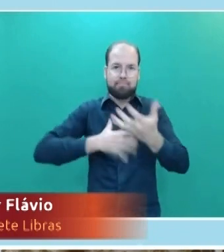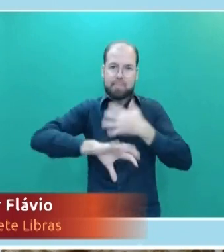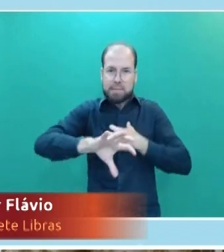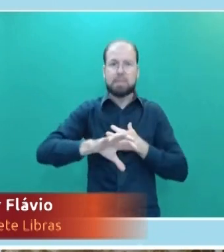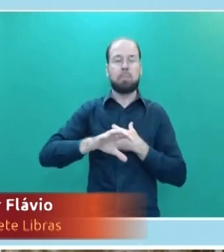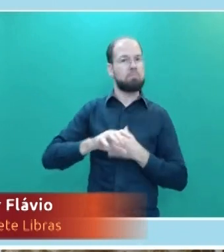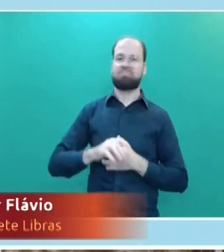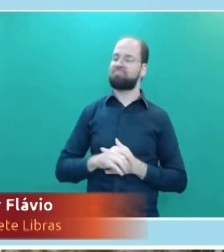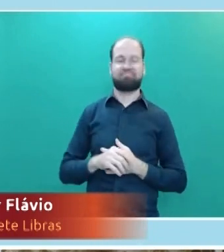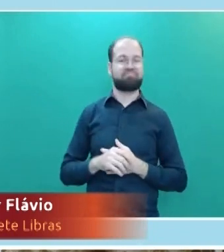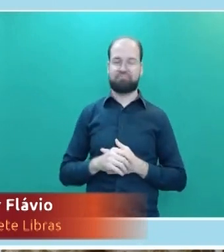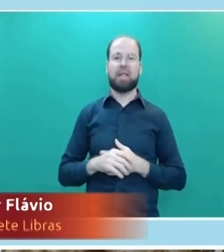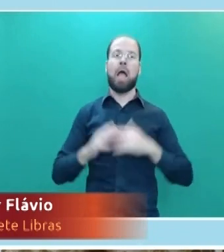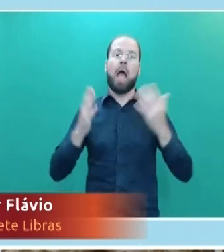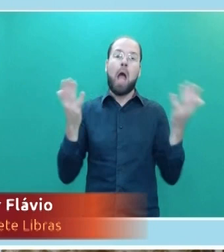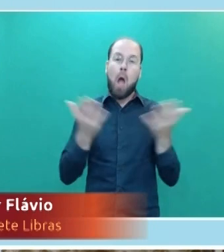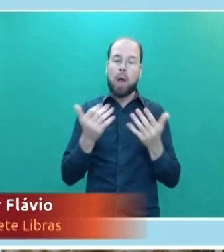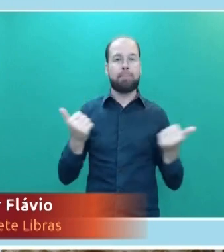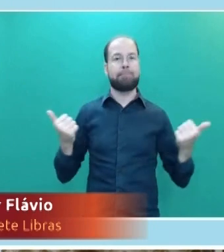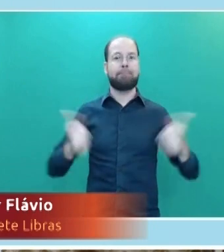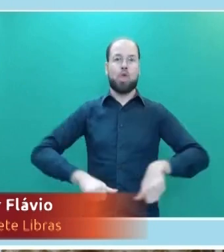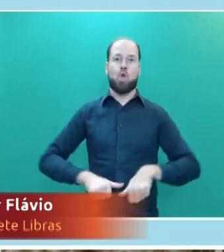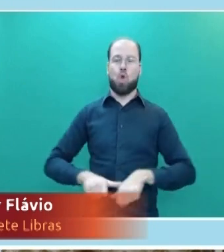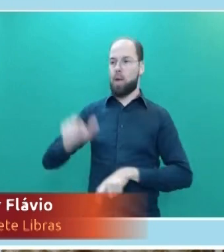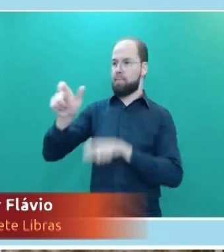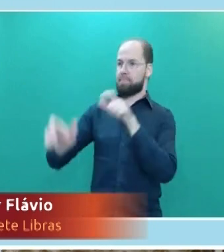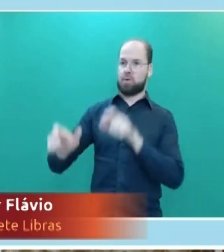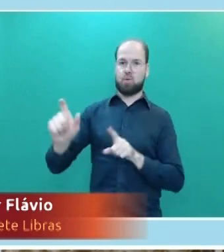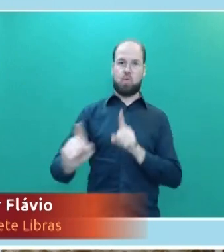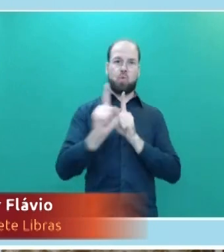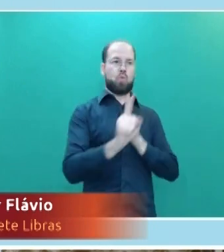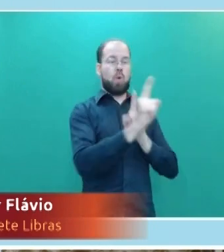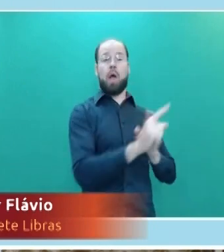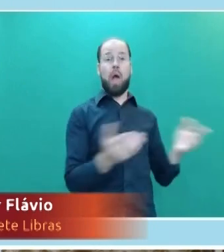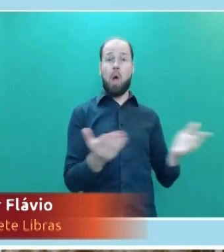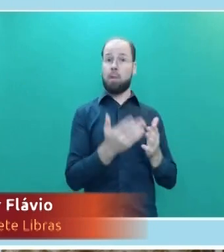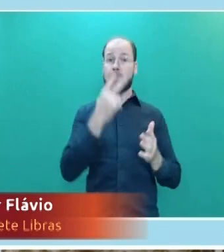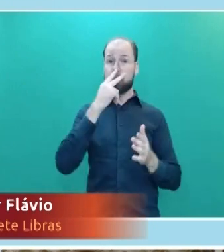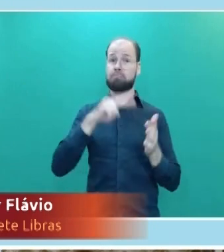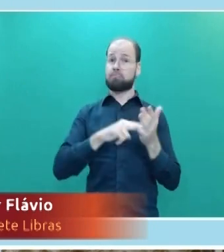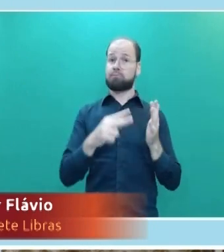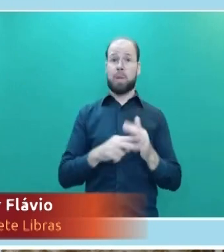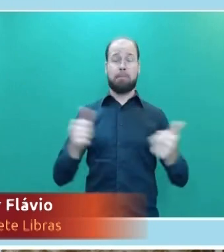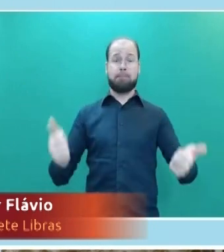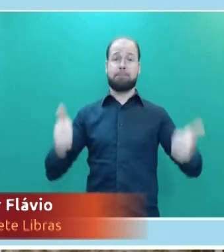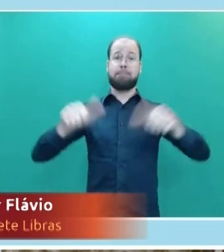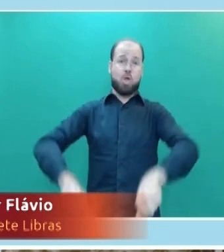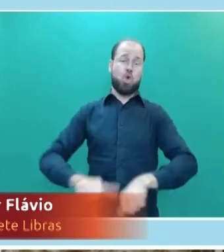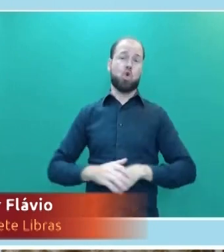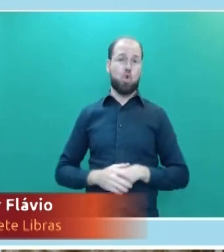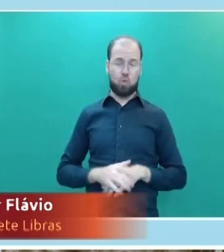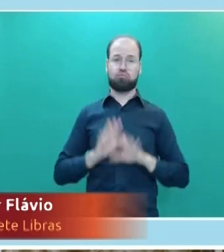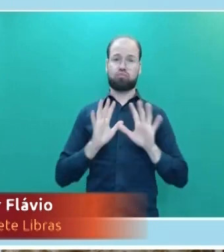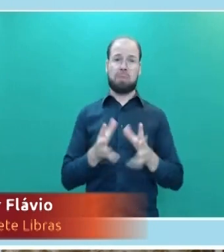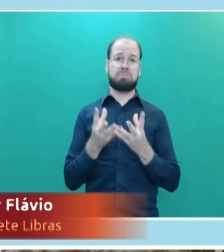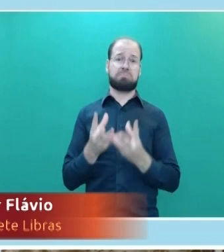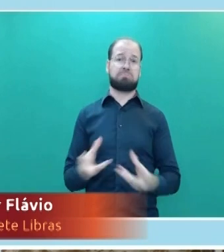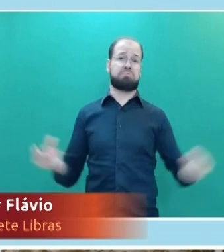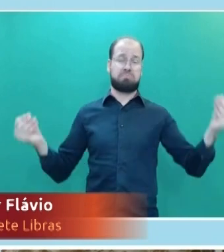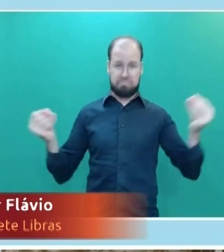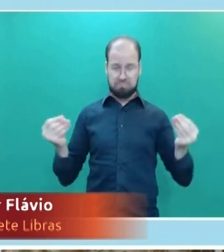dia piores em relação ao outro. Não temos nenhum sentimento. Isso está se perdendo, se